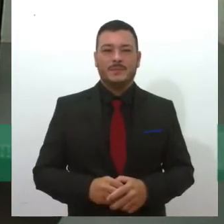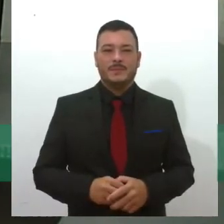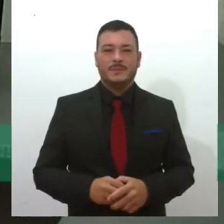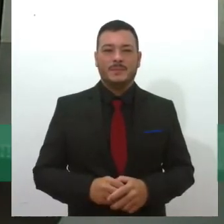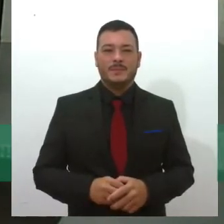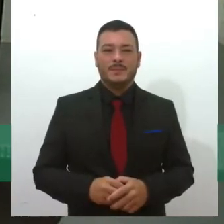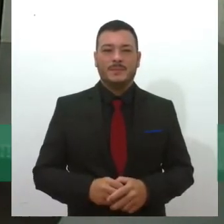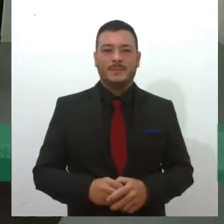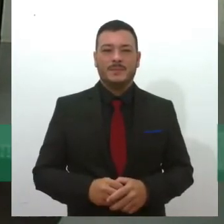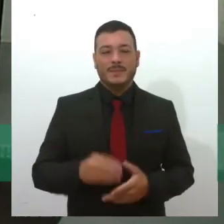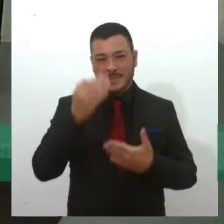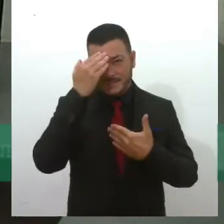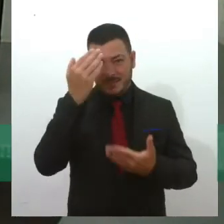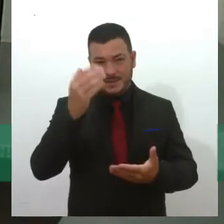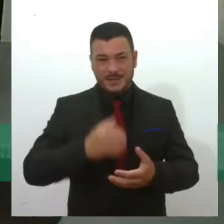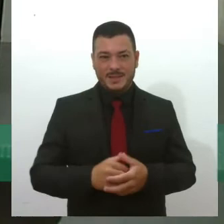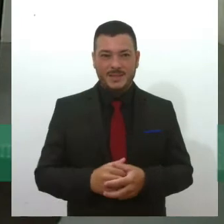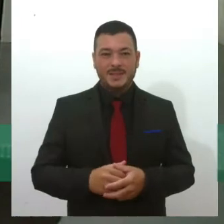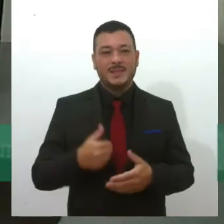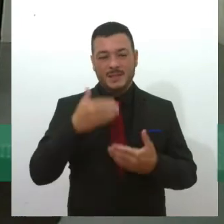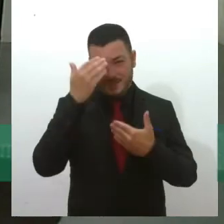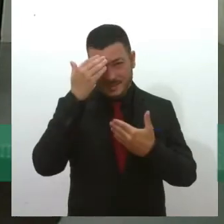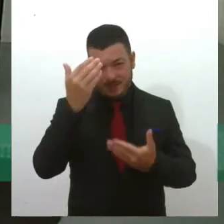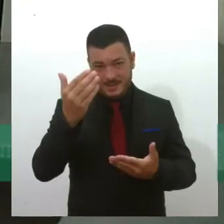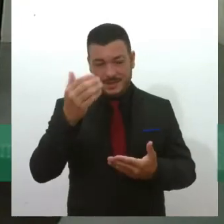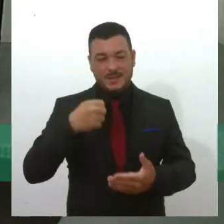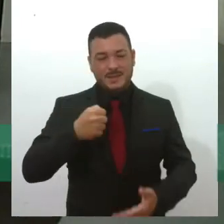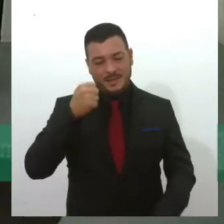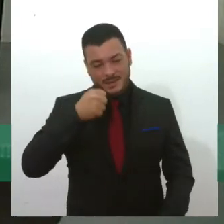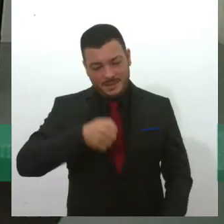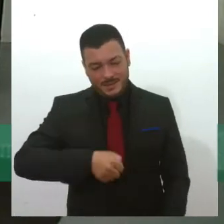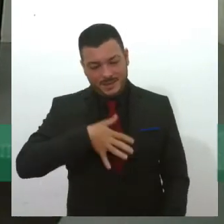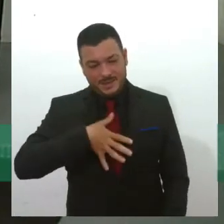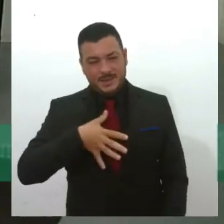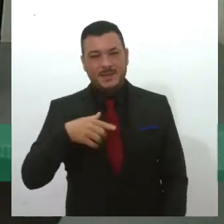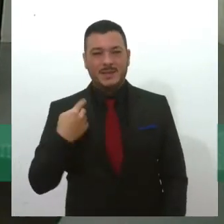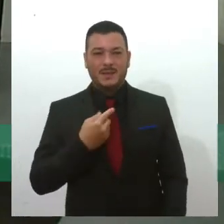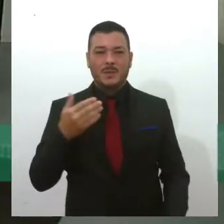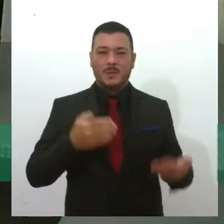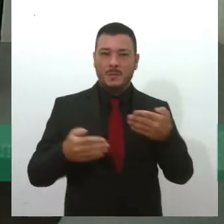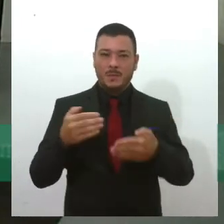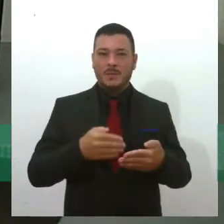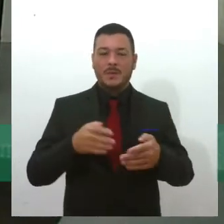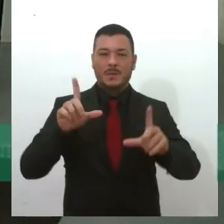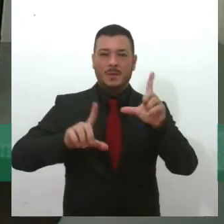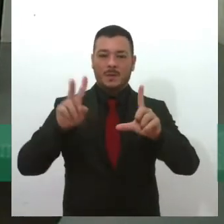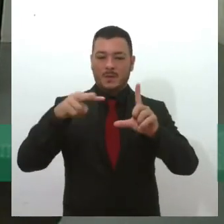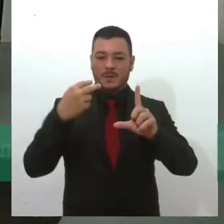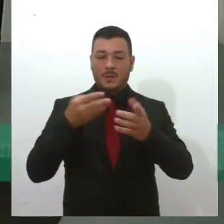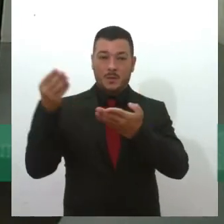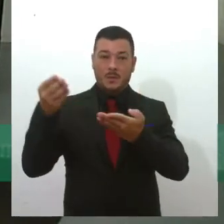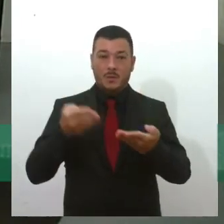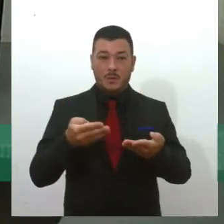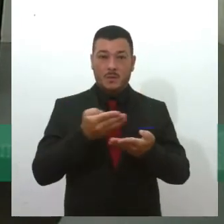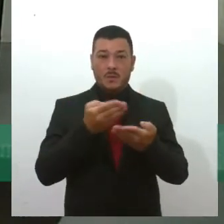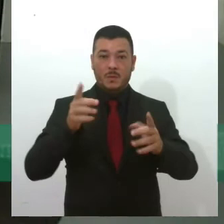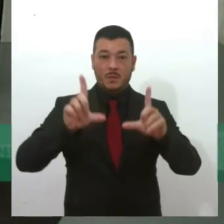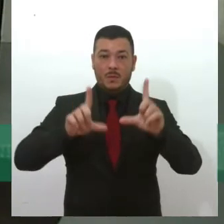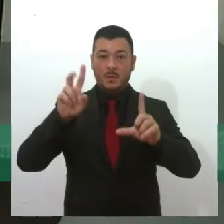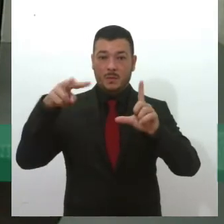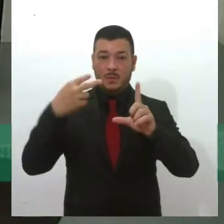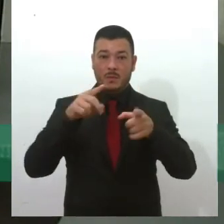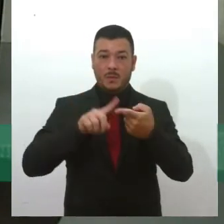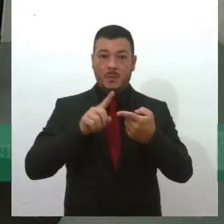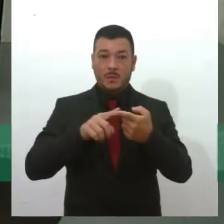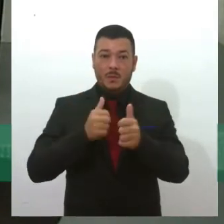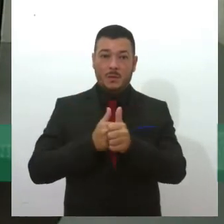Obrigado. Muito obrigado, uma honra participar. Quero aproveitar a audiência e convidar os telespectadores a